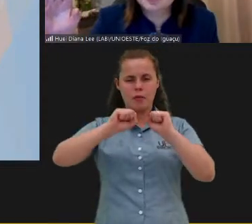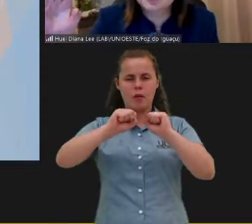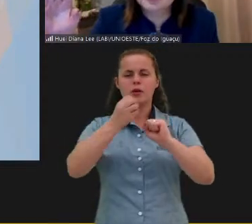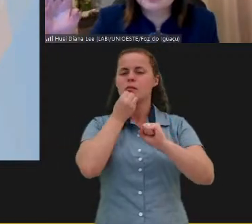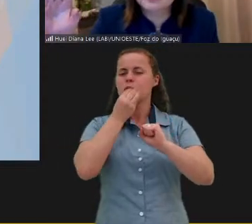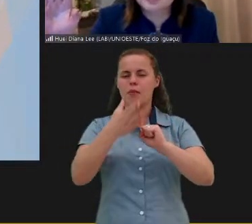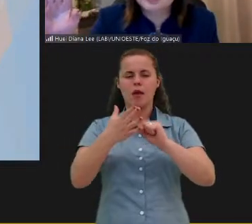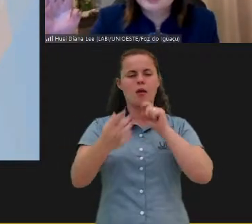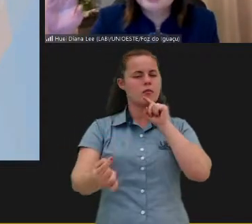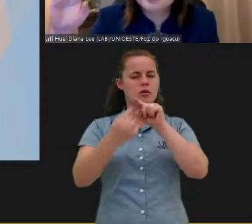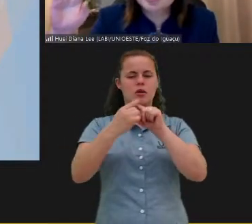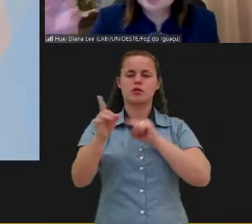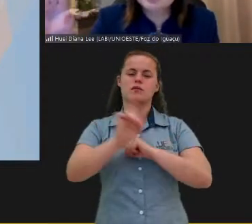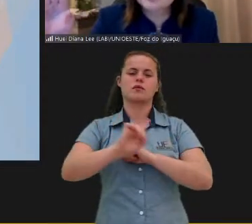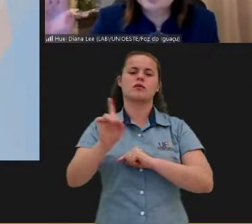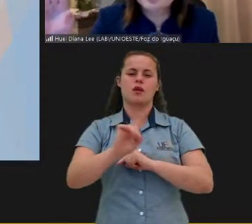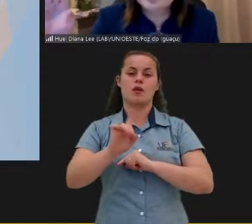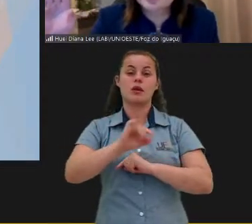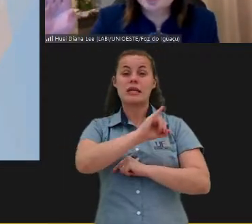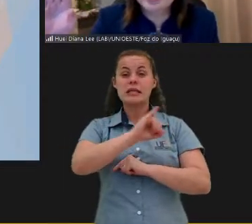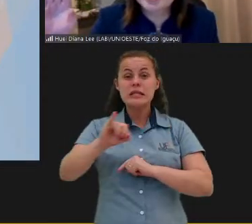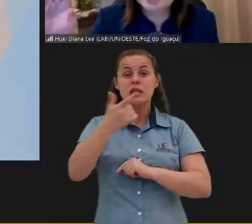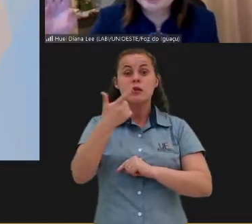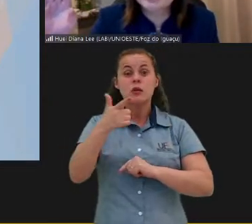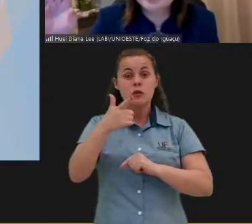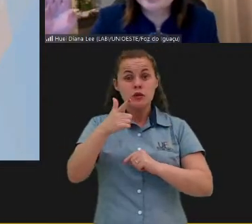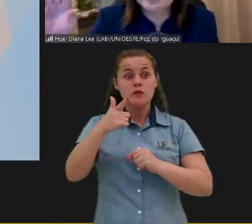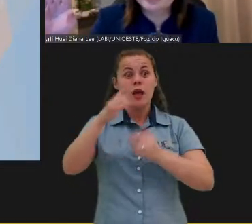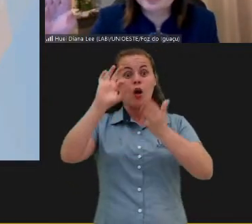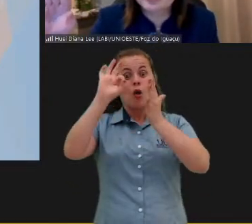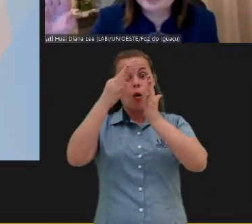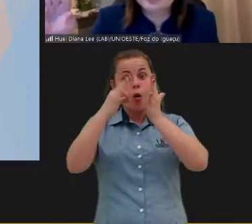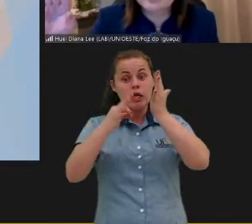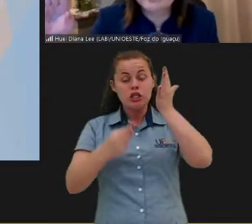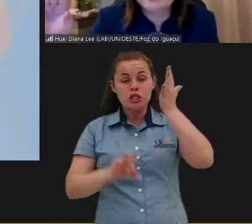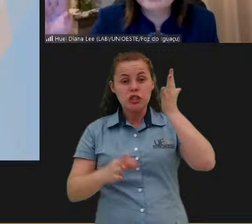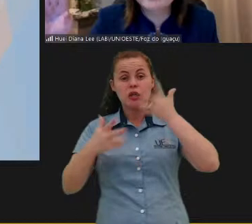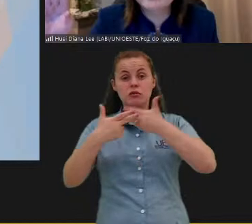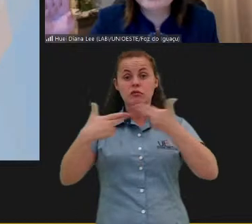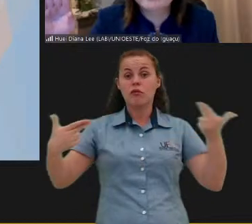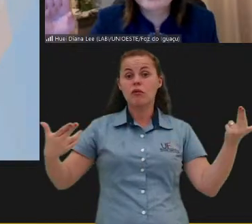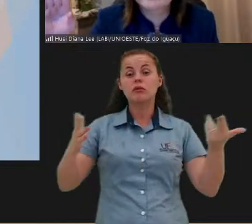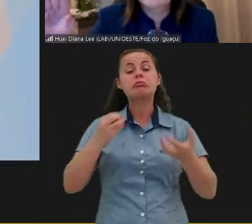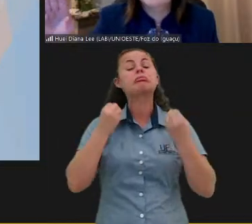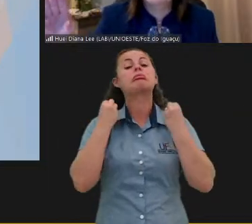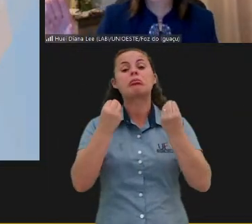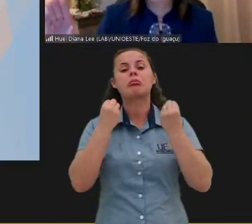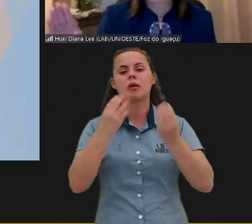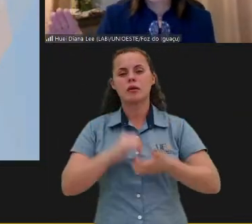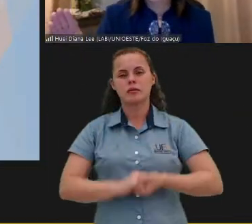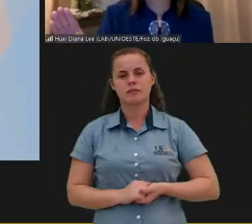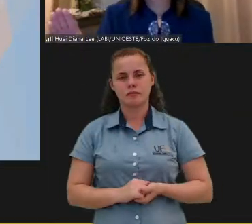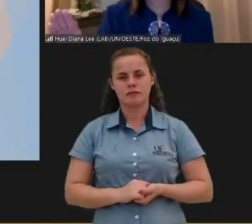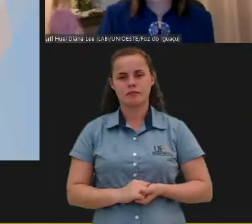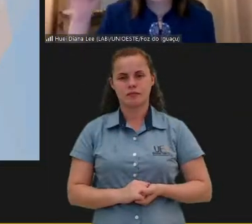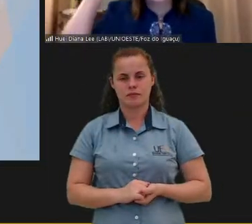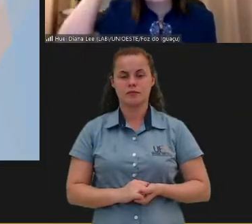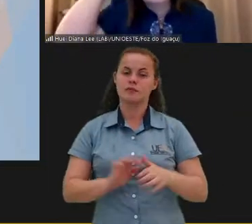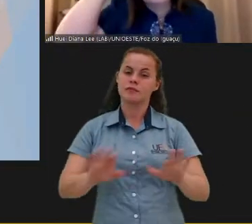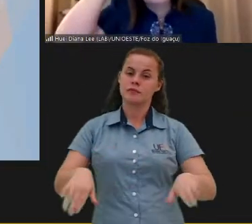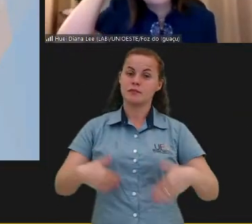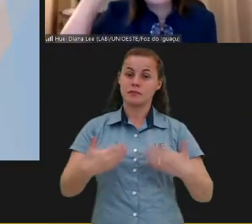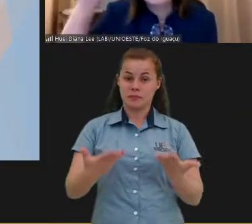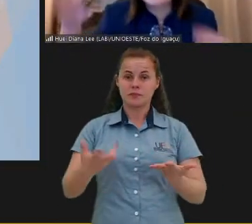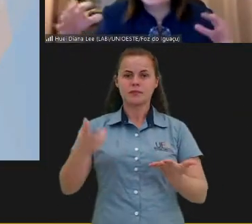os objetivos. E se a gente não tiver o poder de corrigir no meio do caminho isso? Né? Então, vocês